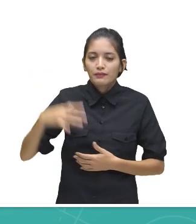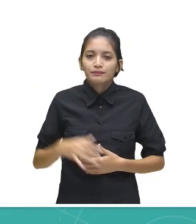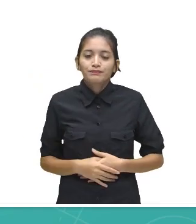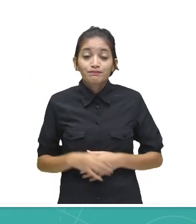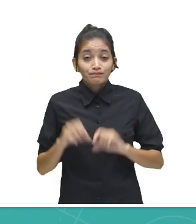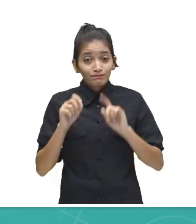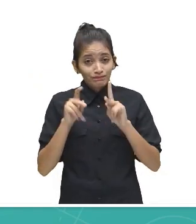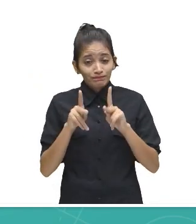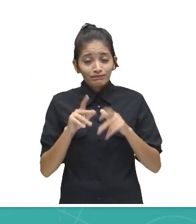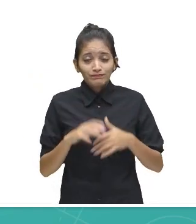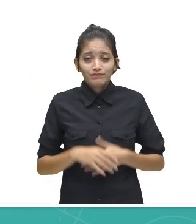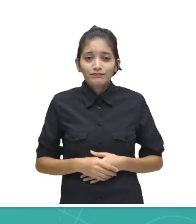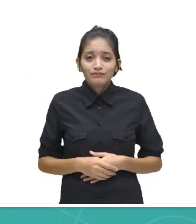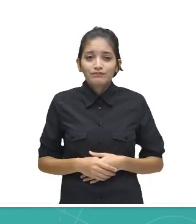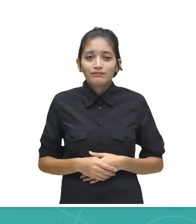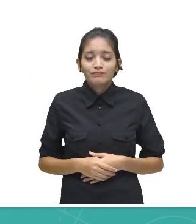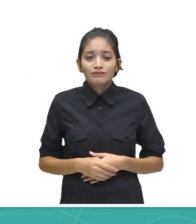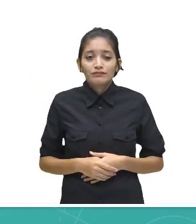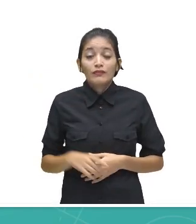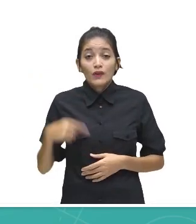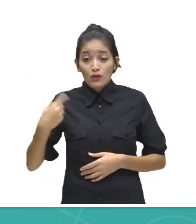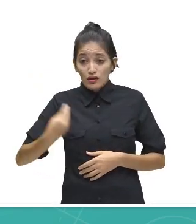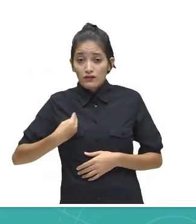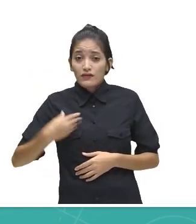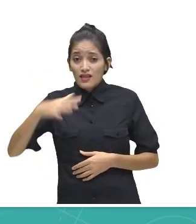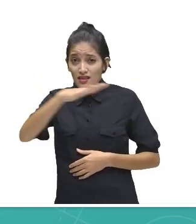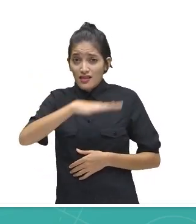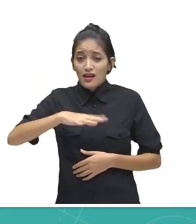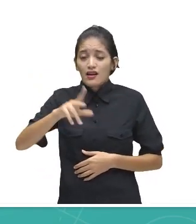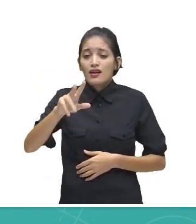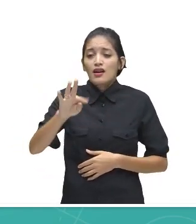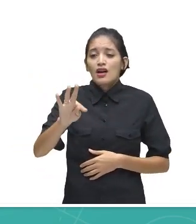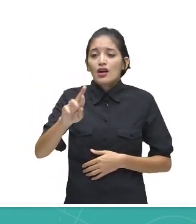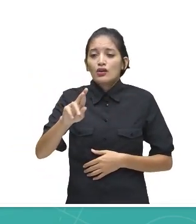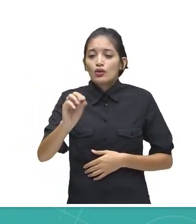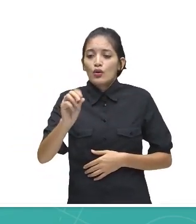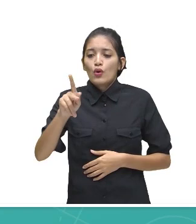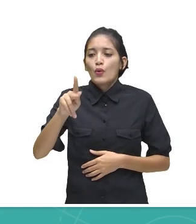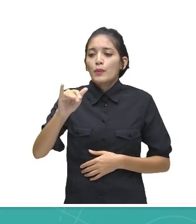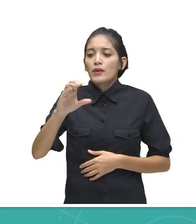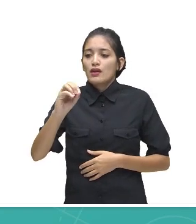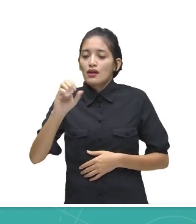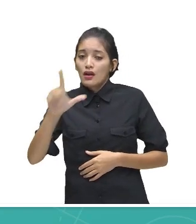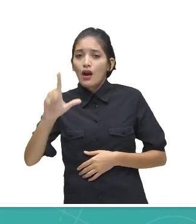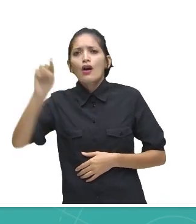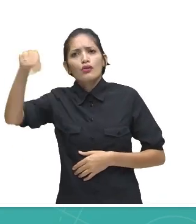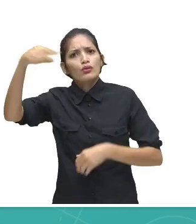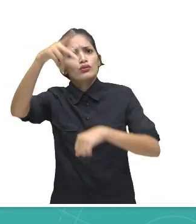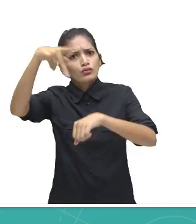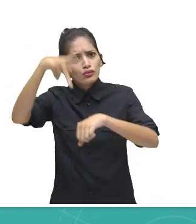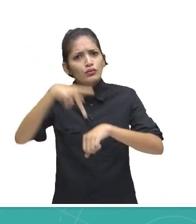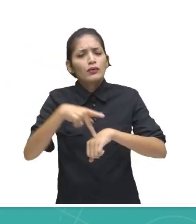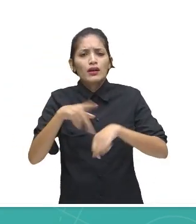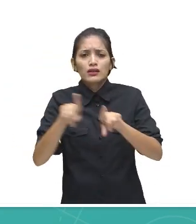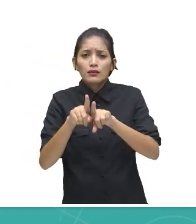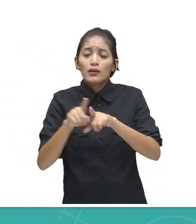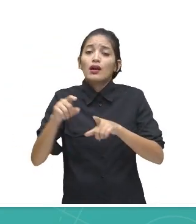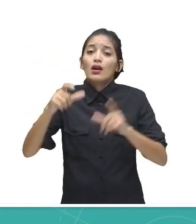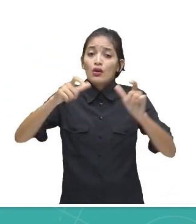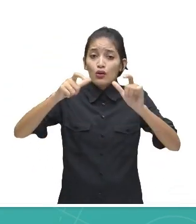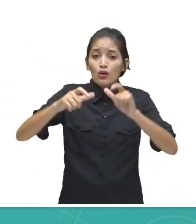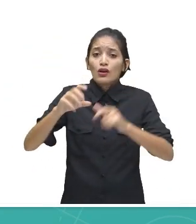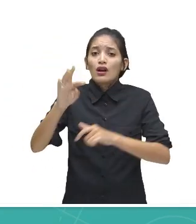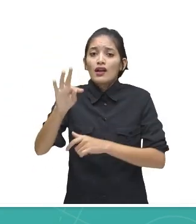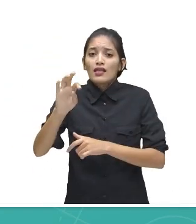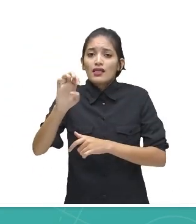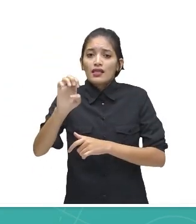Ok, pessoal? Então, nós vivemos aí na zona tropical do planeta. Outros países estão presentes aí na zona temperada do planeta,